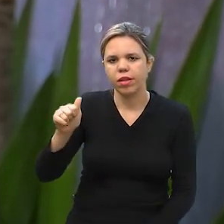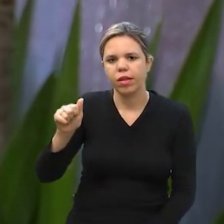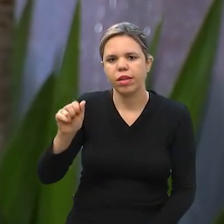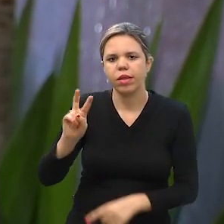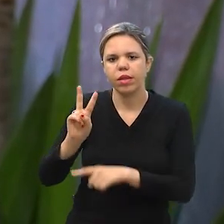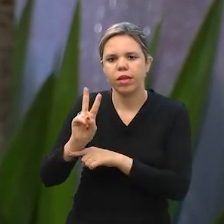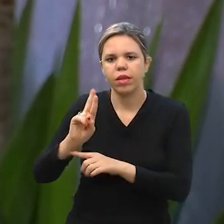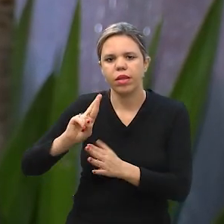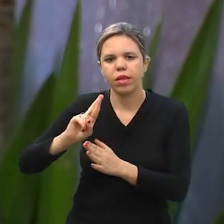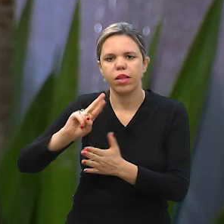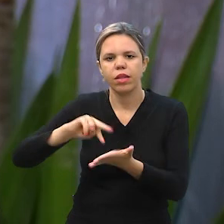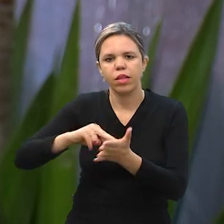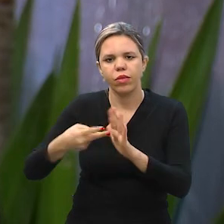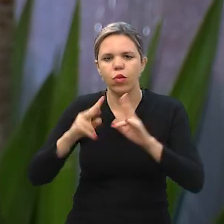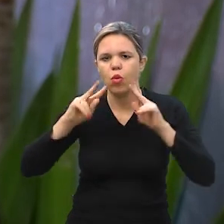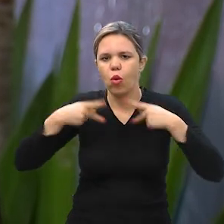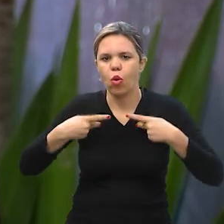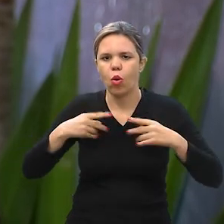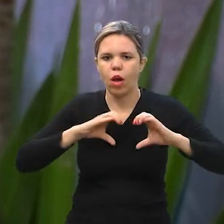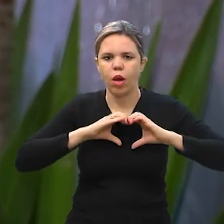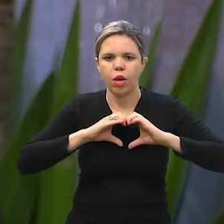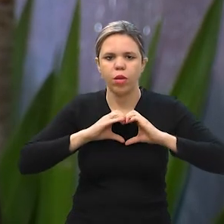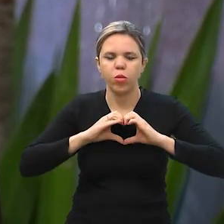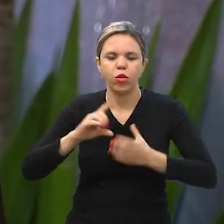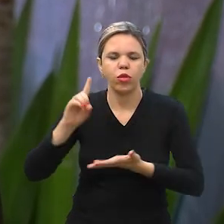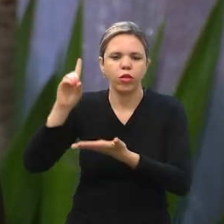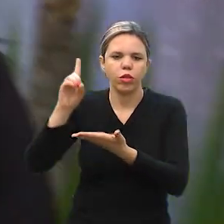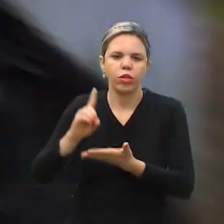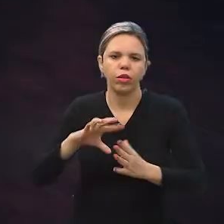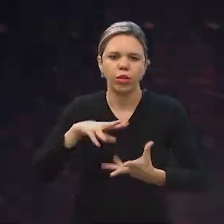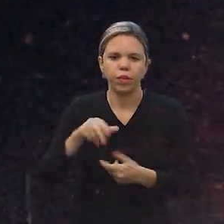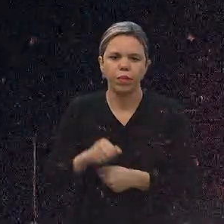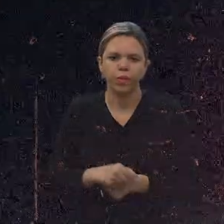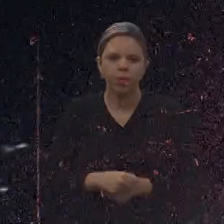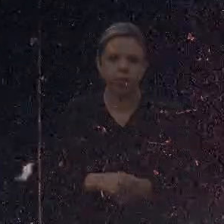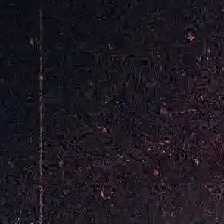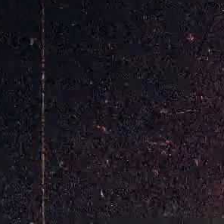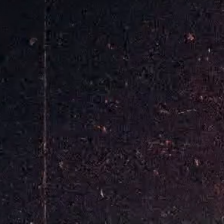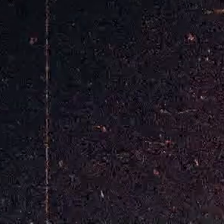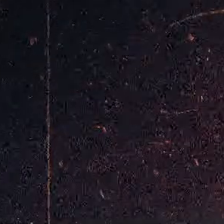representa assim, o humano amor de Deus na Terra.